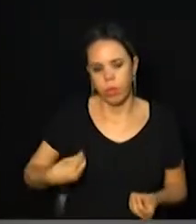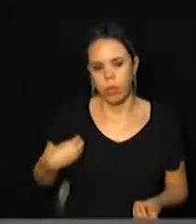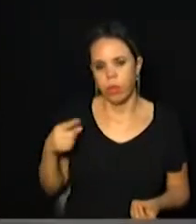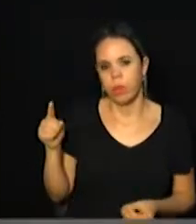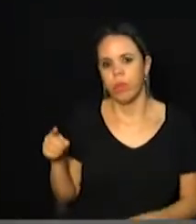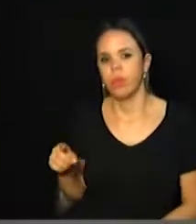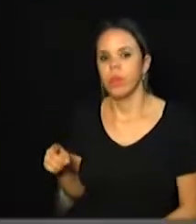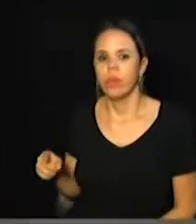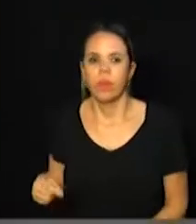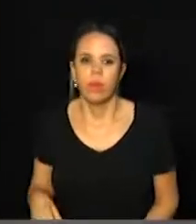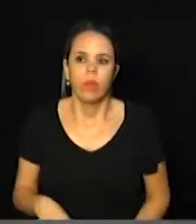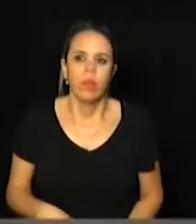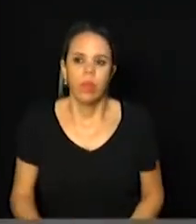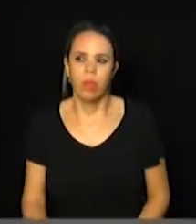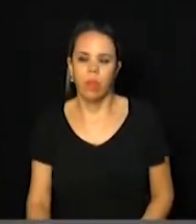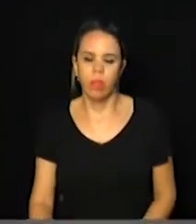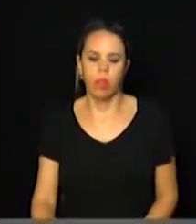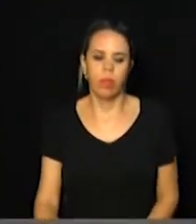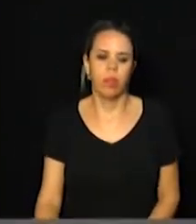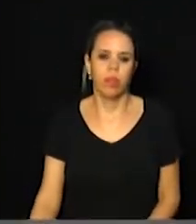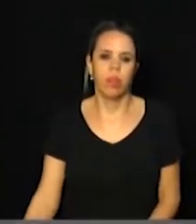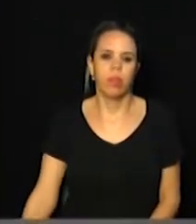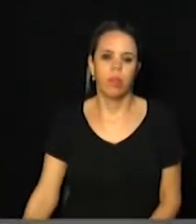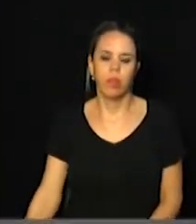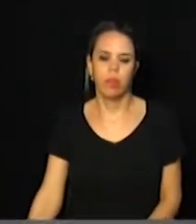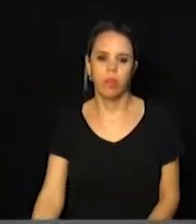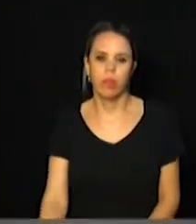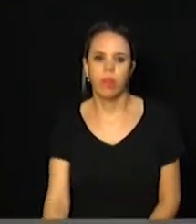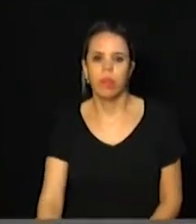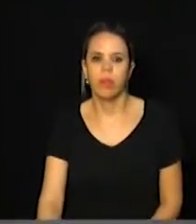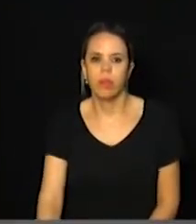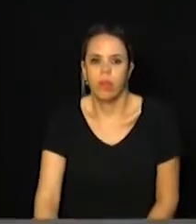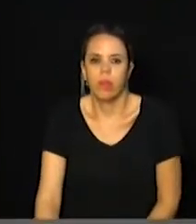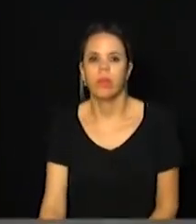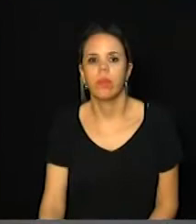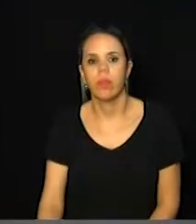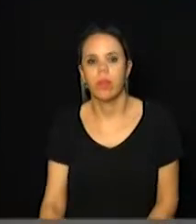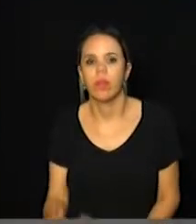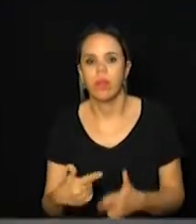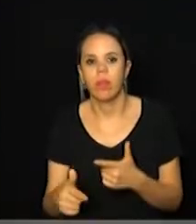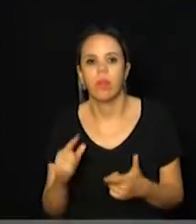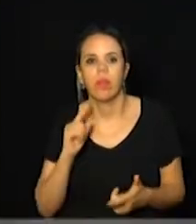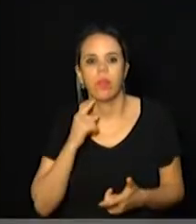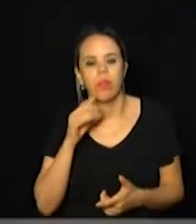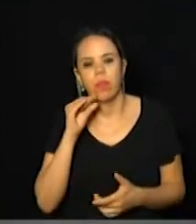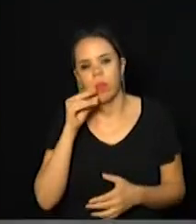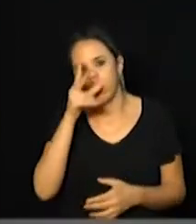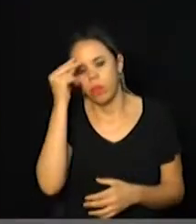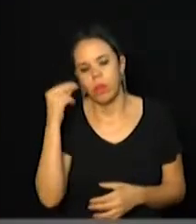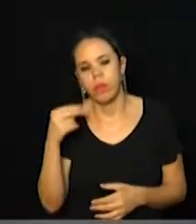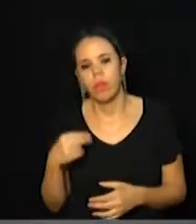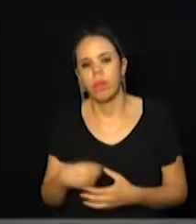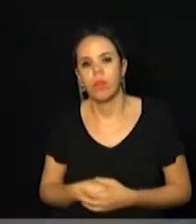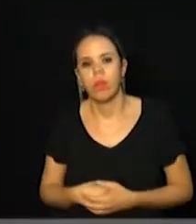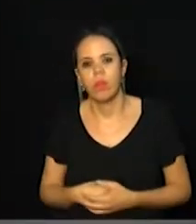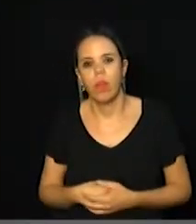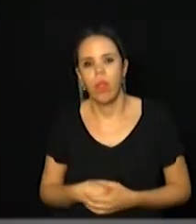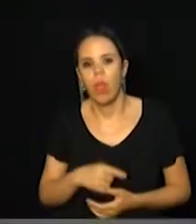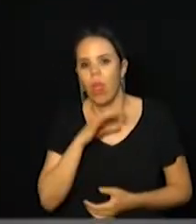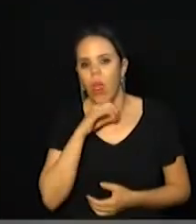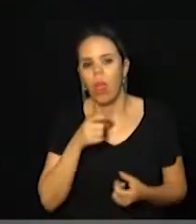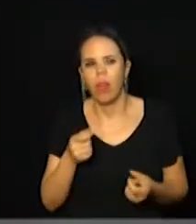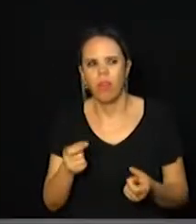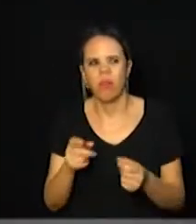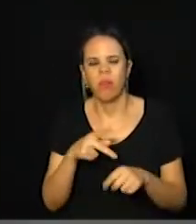lá então Tom jogando toda a sujeira do mundo com o ponto os funcionários públicos entre os funcionários porque ao câncer do